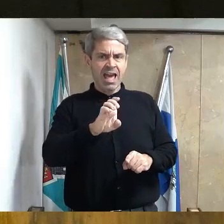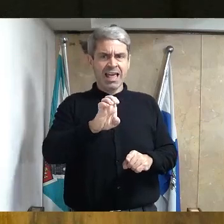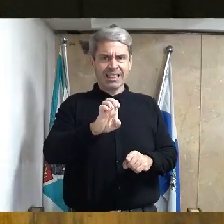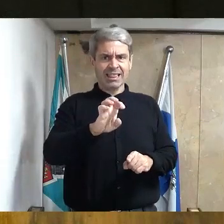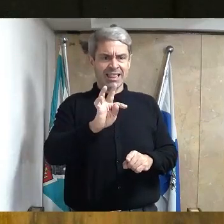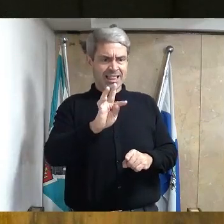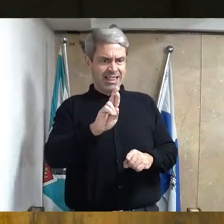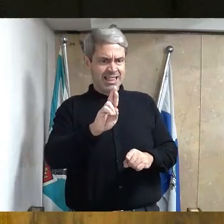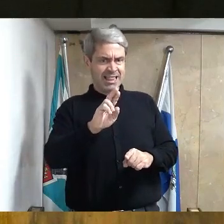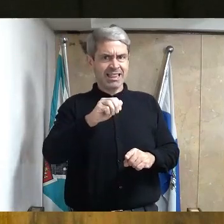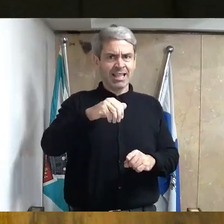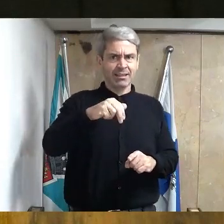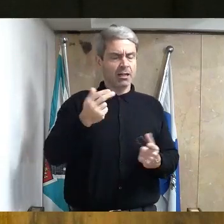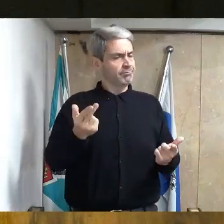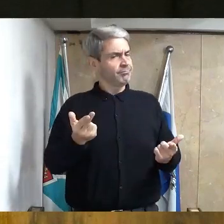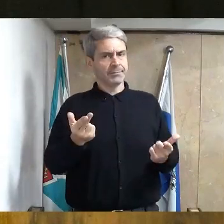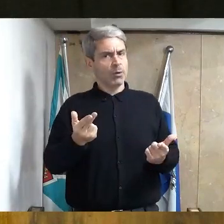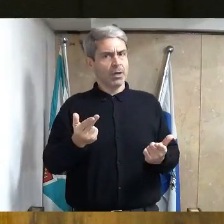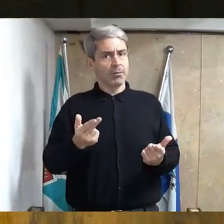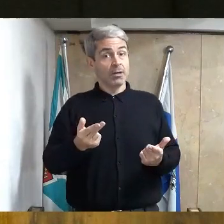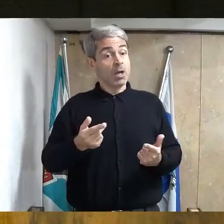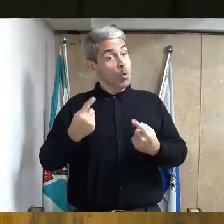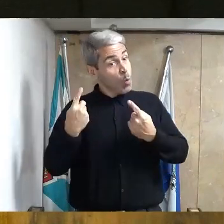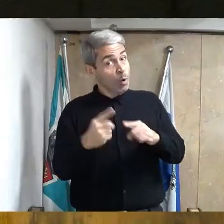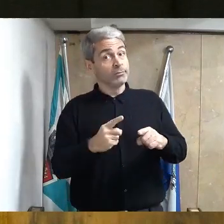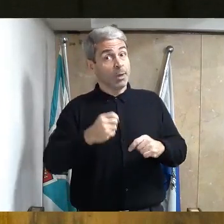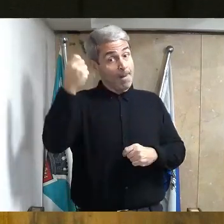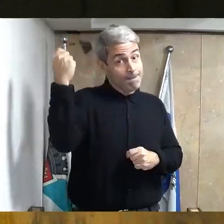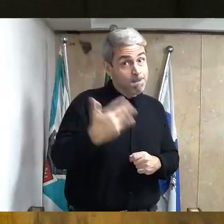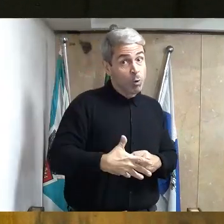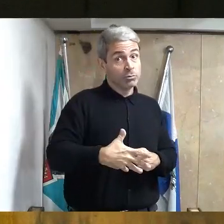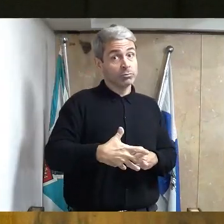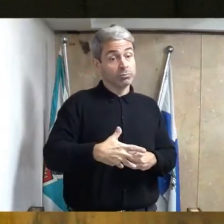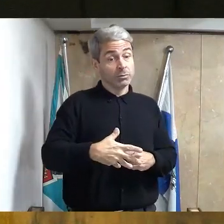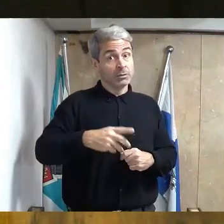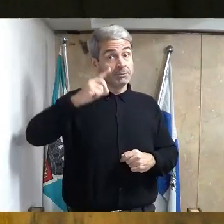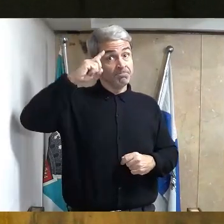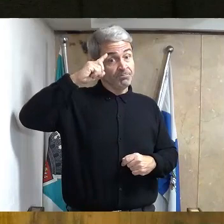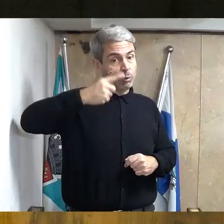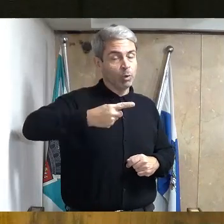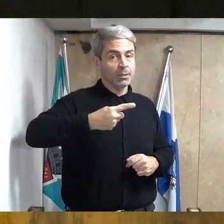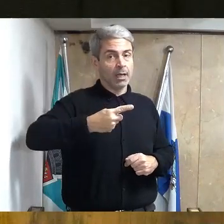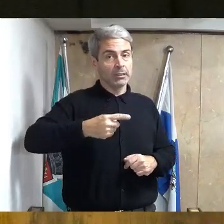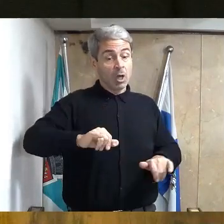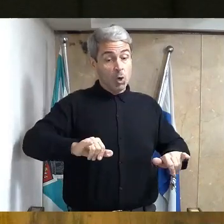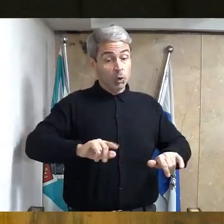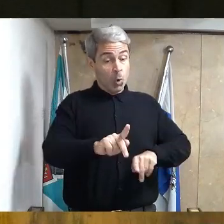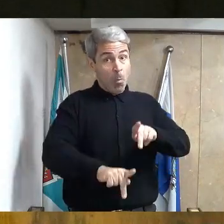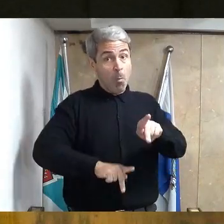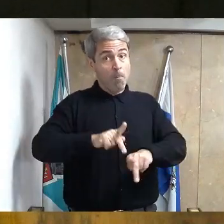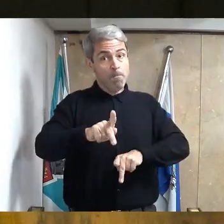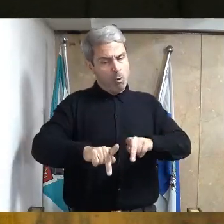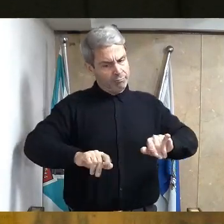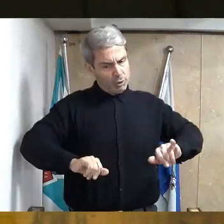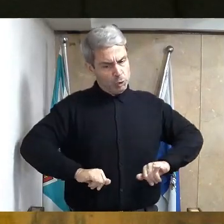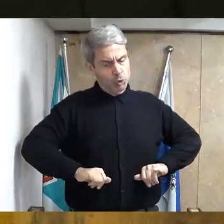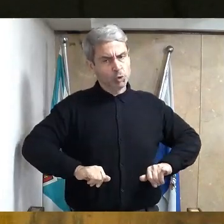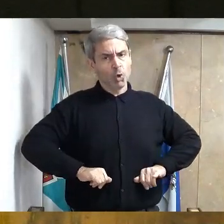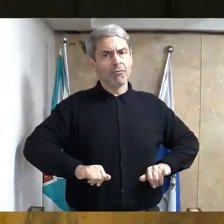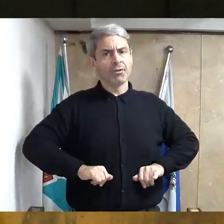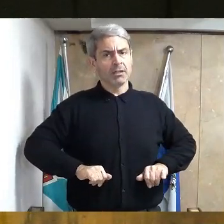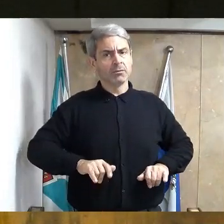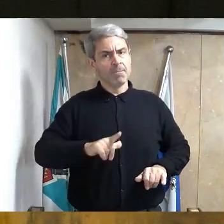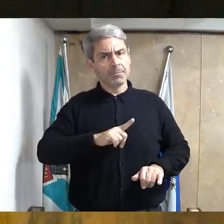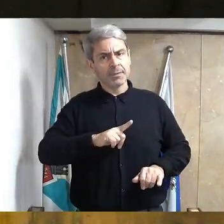aos excessos e abusos de autoridade na que vem sofrendo aqui os moradores do nosso